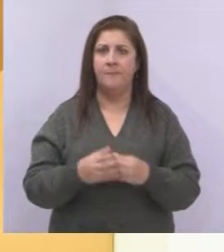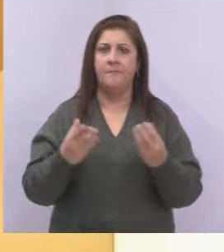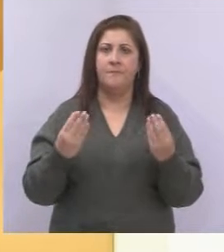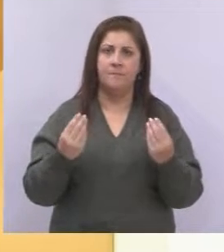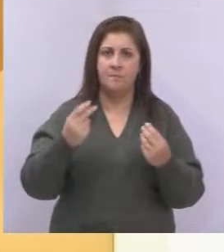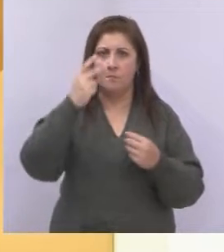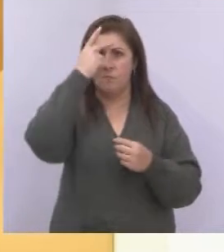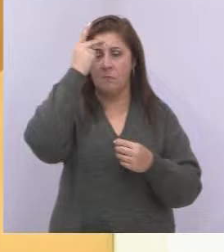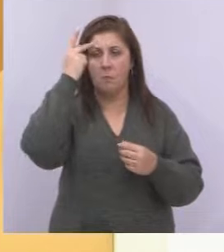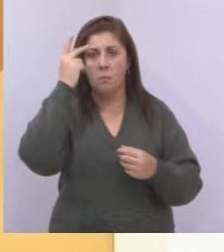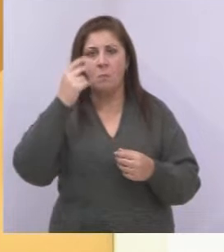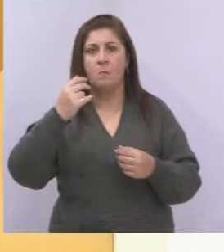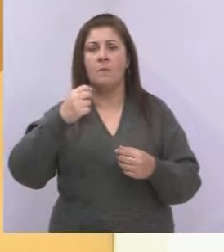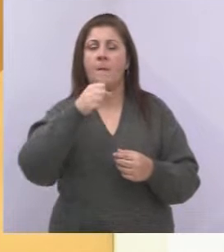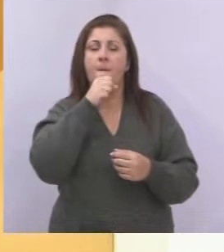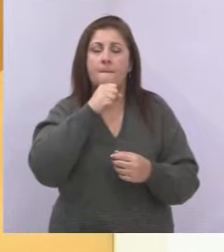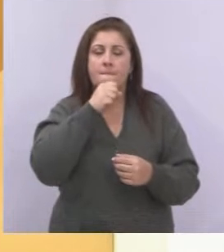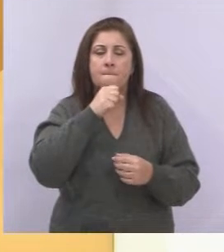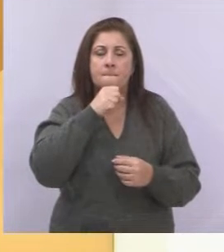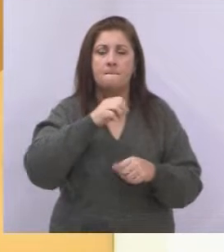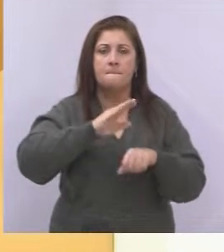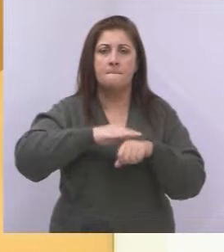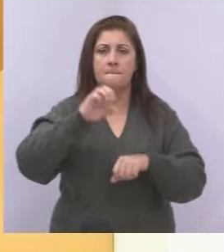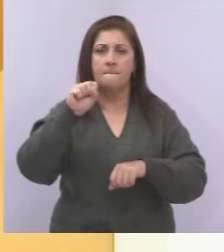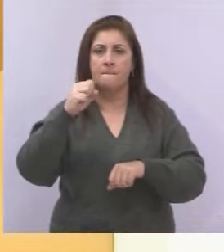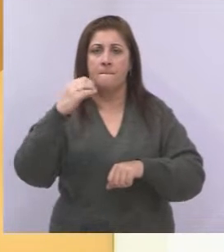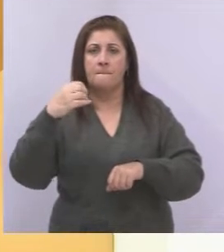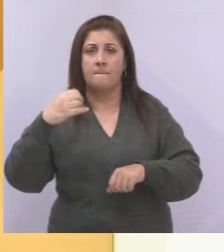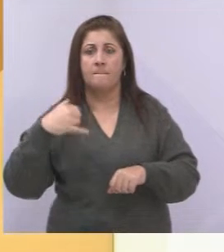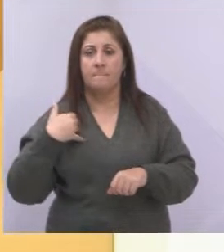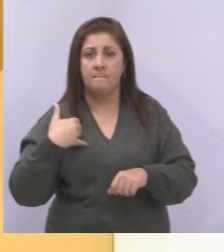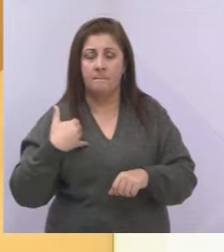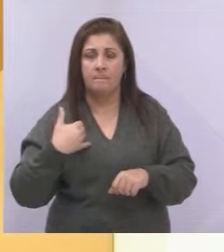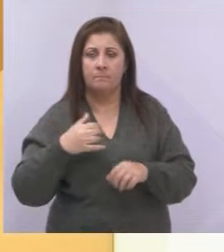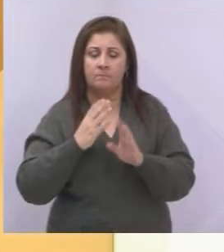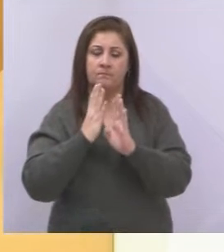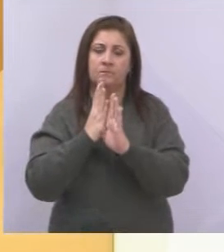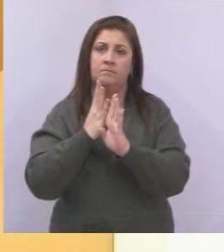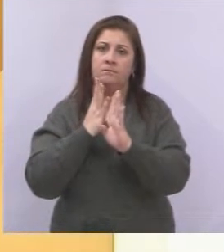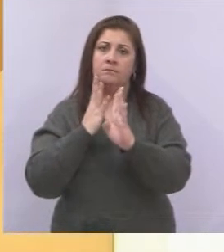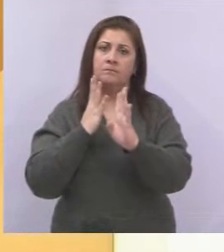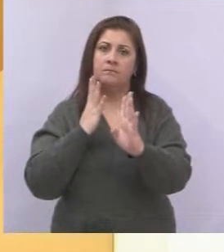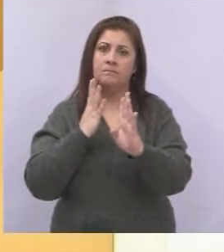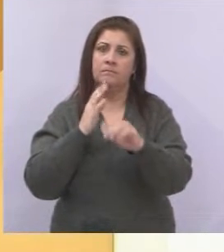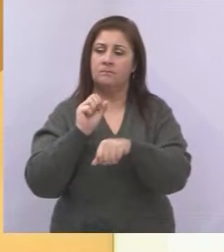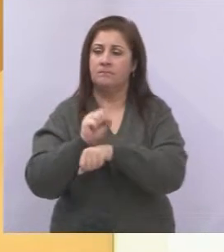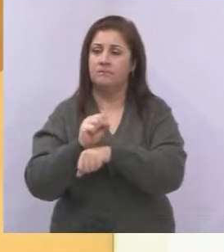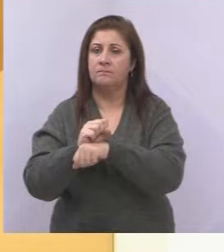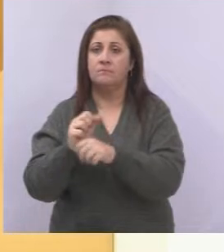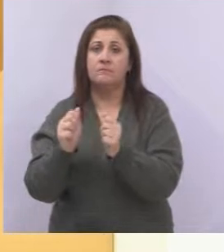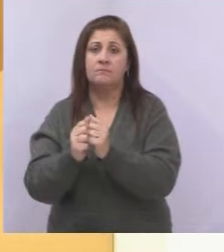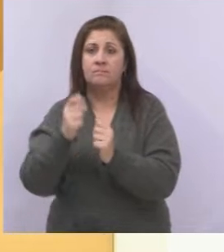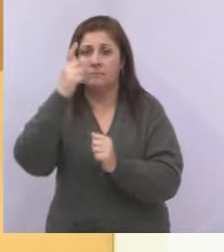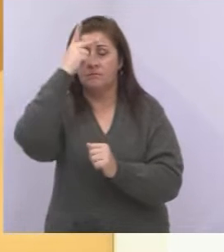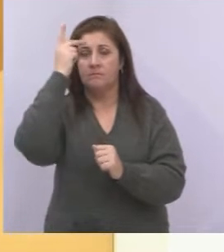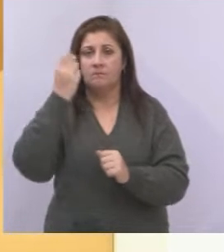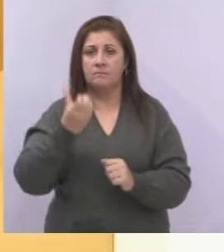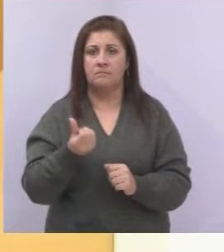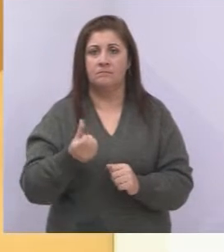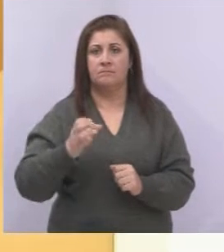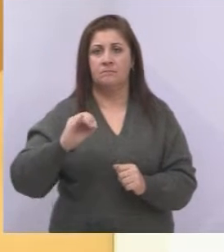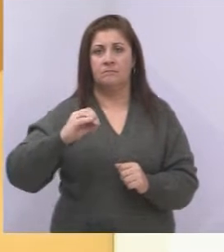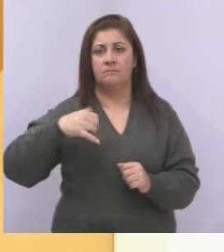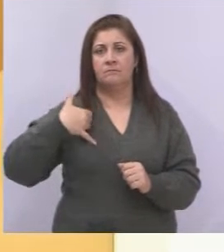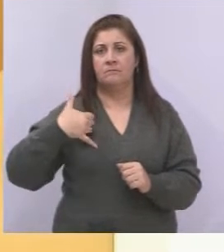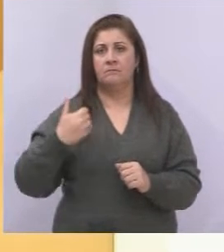várias pessoas idosas de mais de 80 anos na fila de espera junto com pessoas de 60 anos